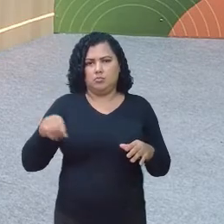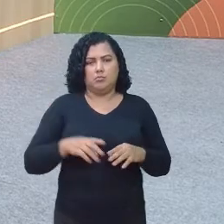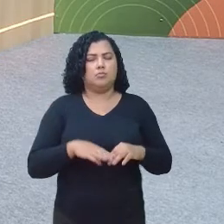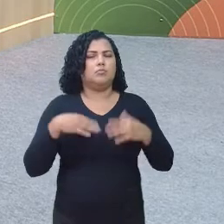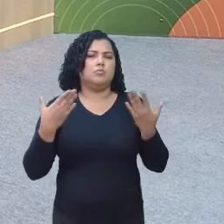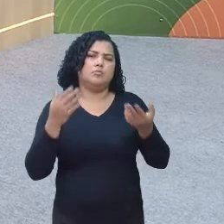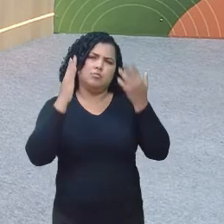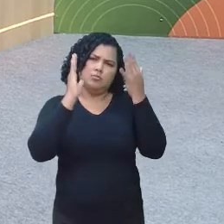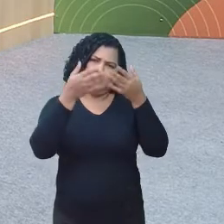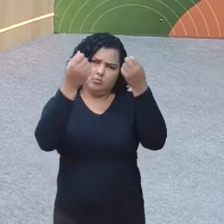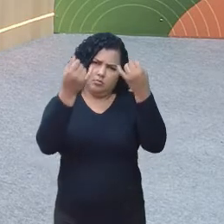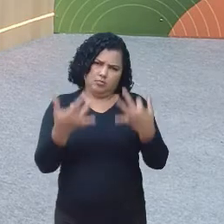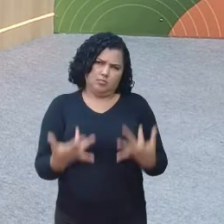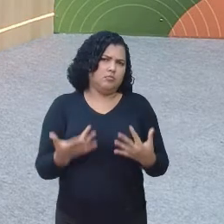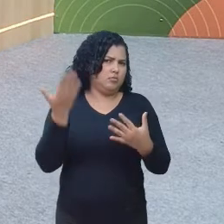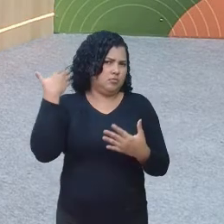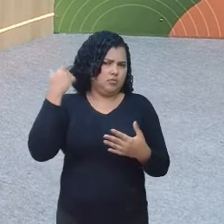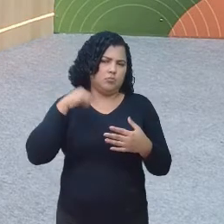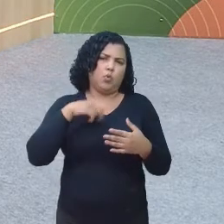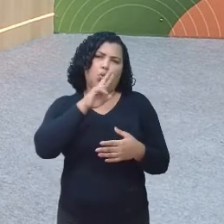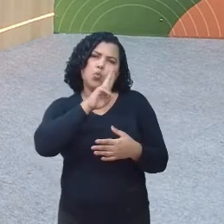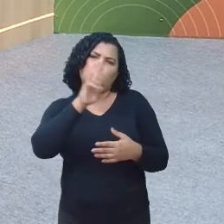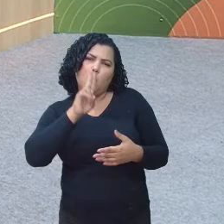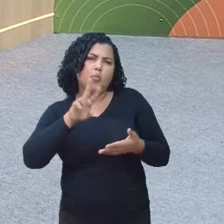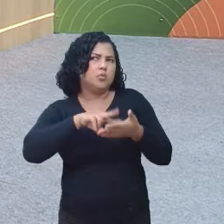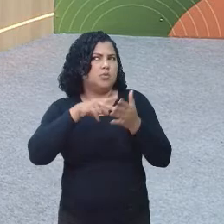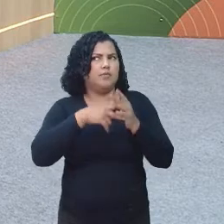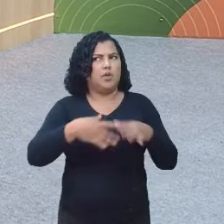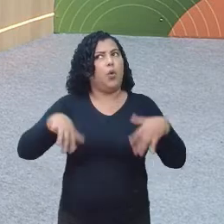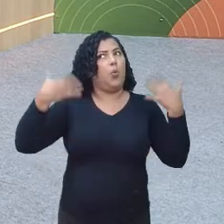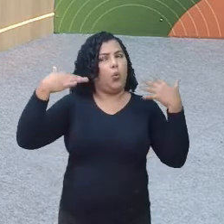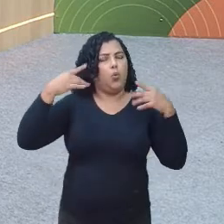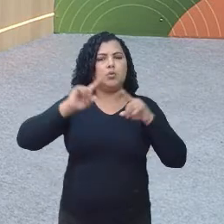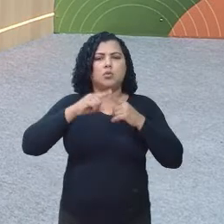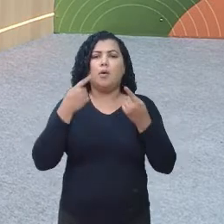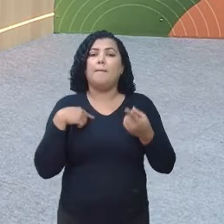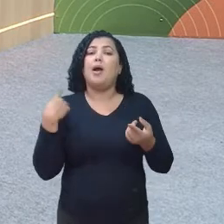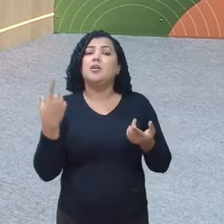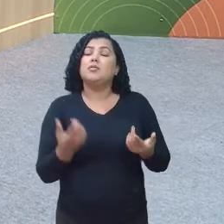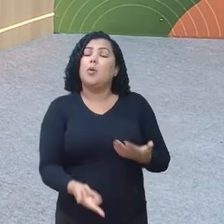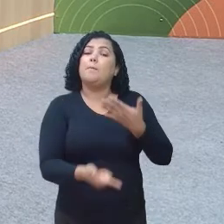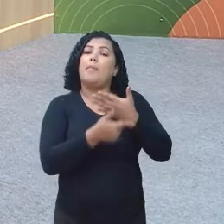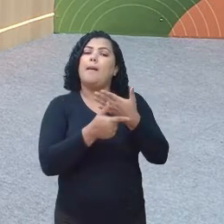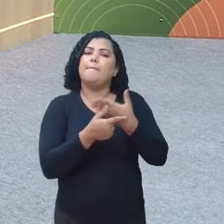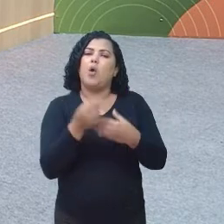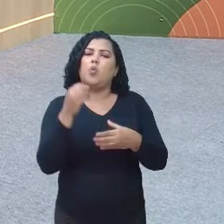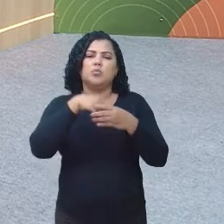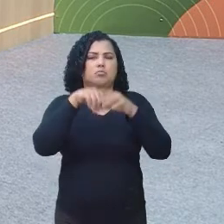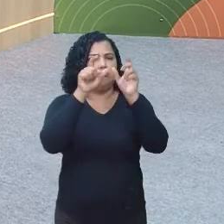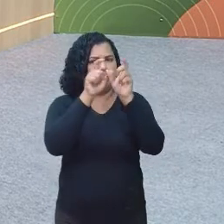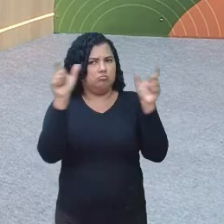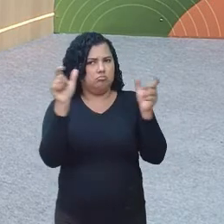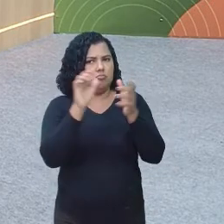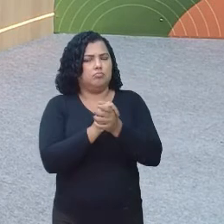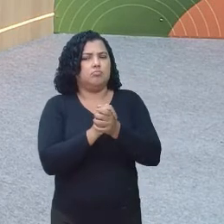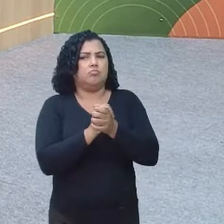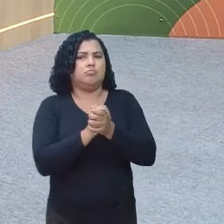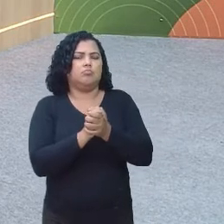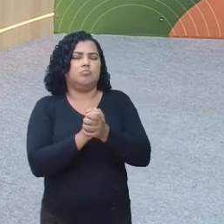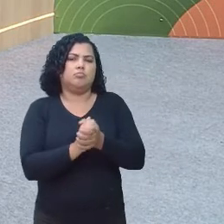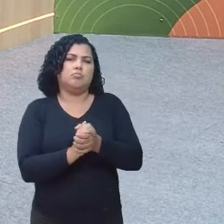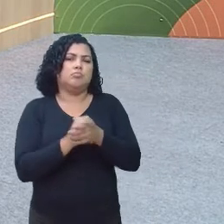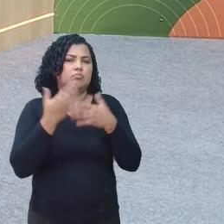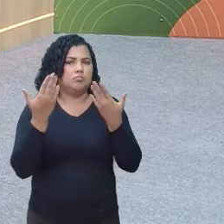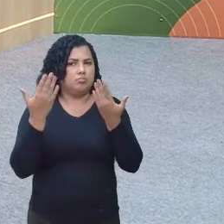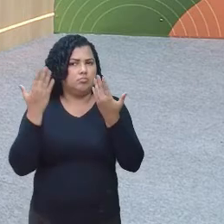coisa, e sim a função que ele tem dentro da operação, tá certo? Então, a notação tanto da